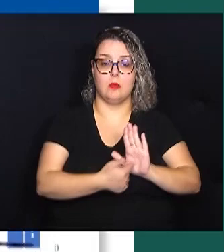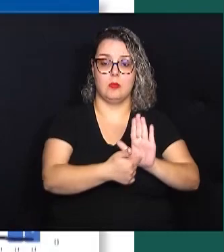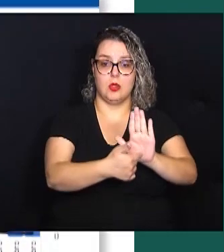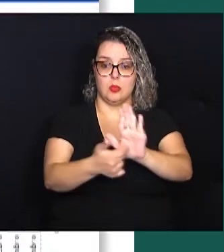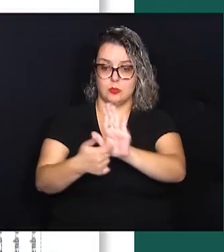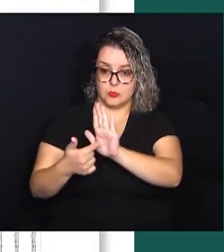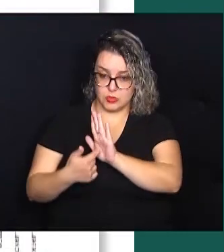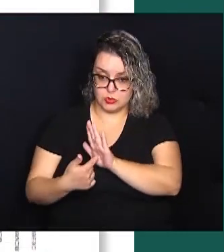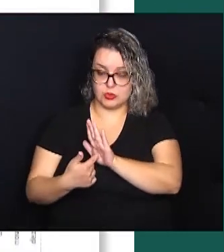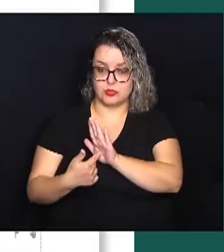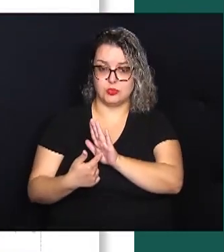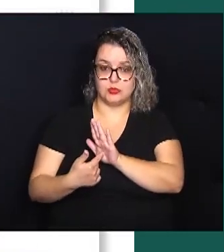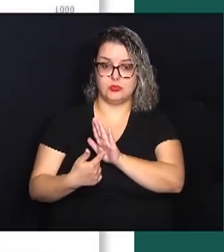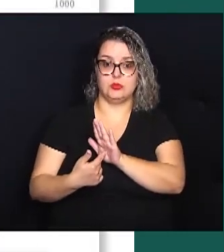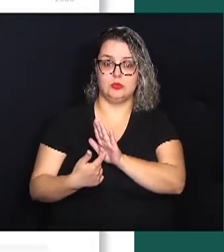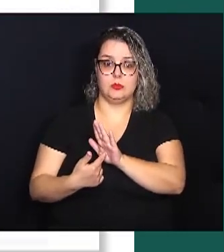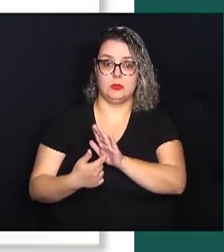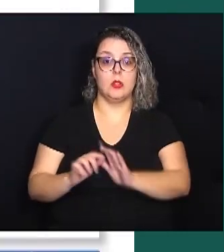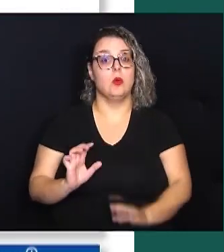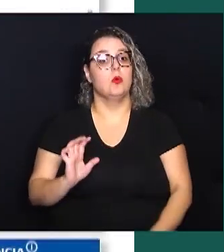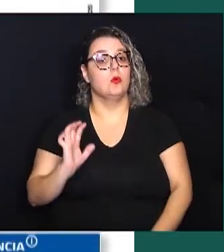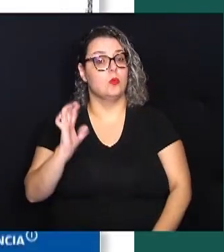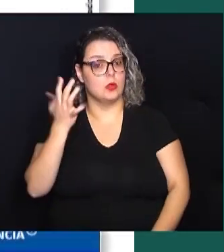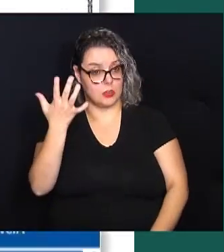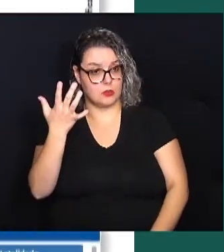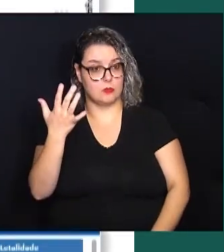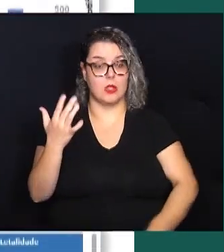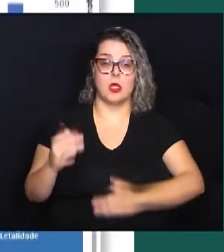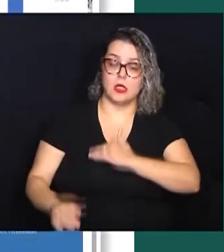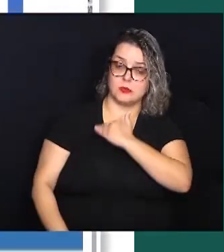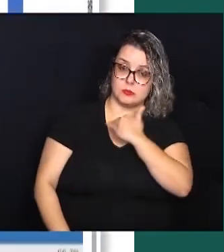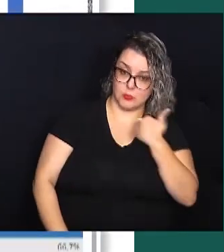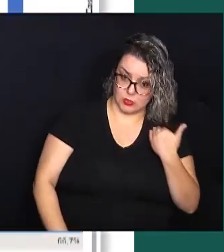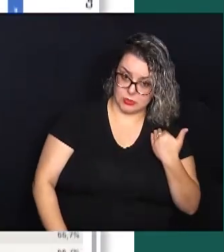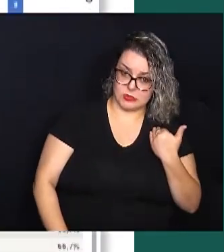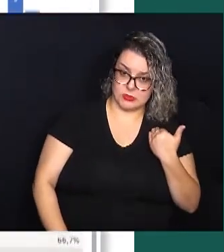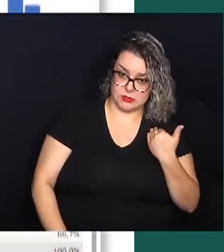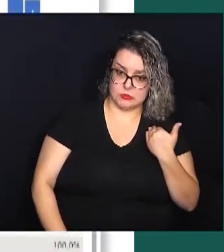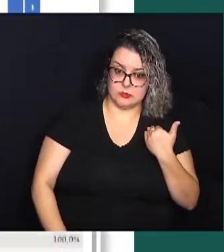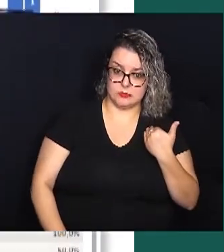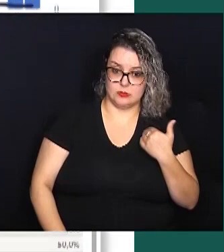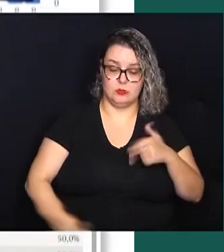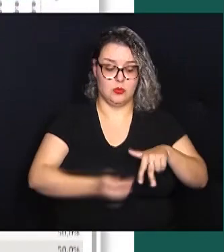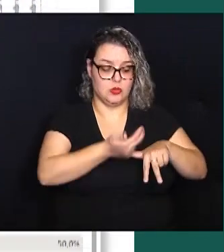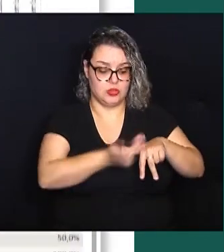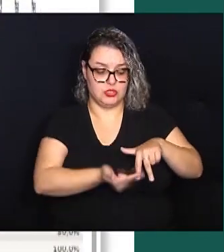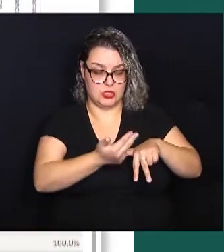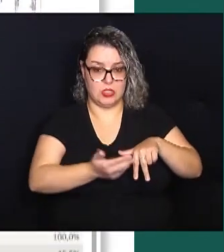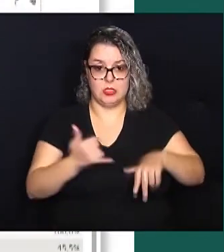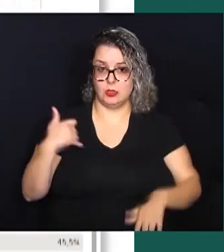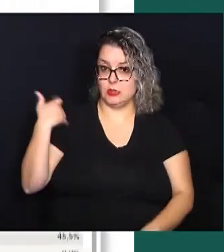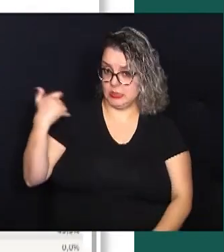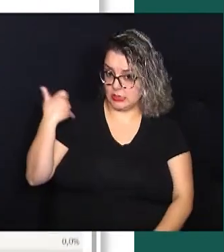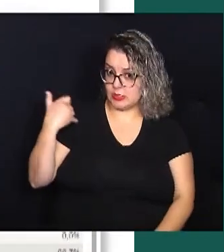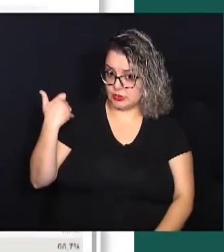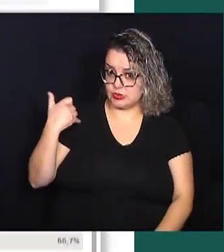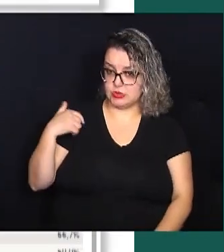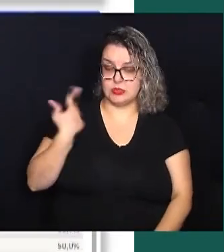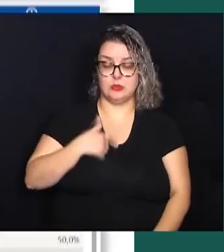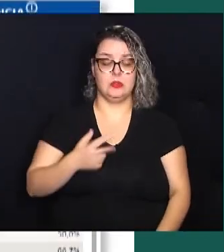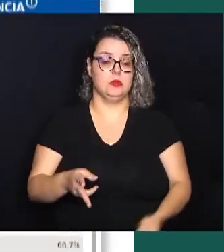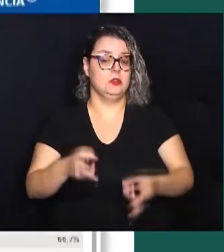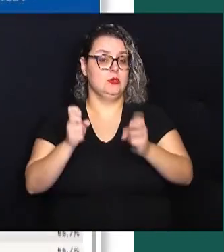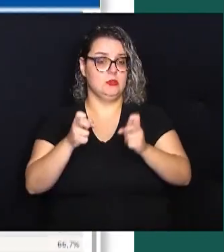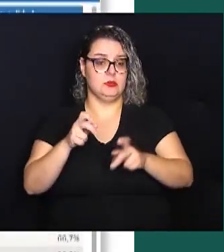os casos que acontecem, os óbitos, por sexo e por faixa etária. Então, a gente vai ver que a